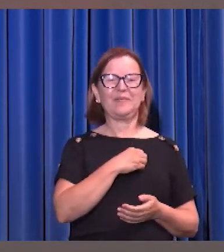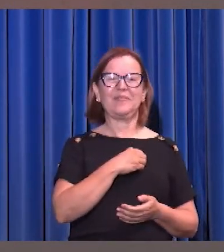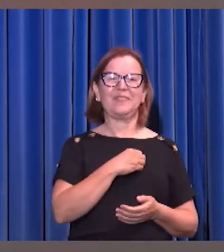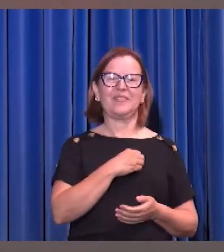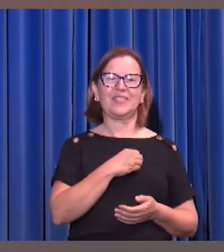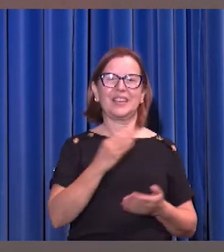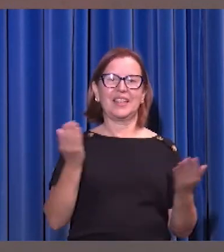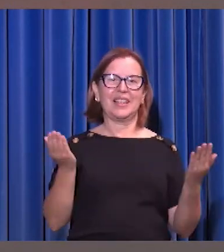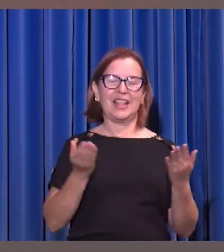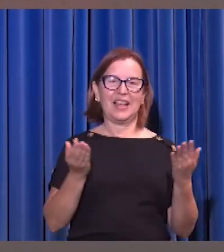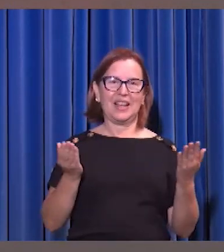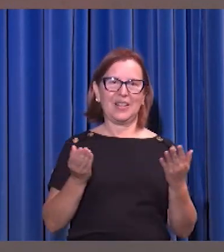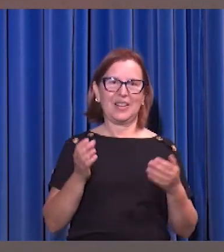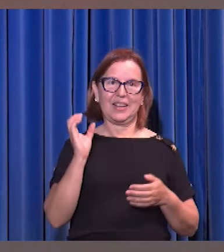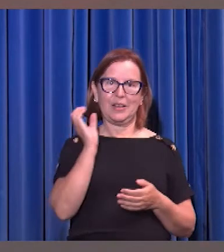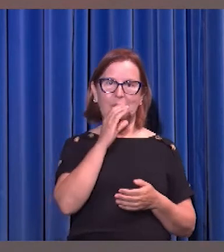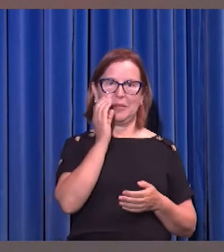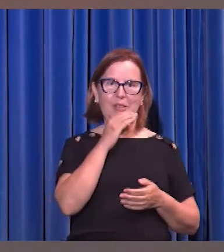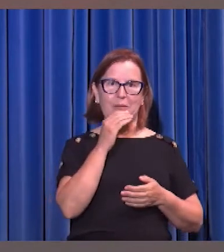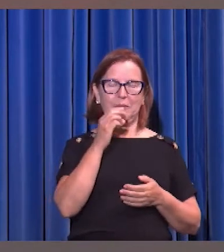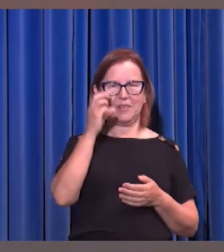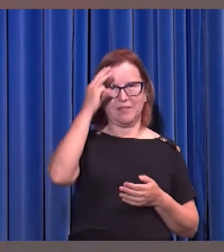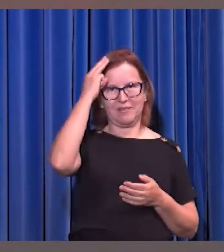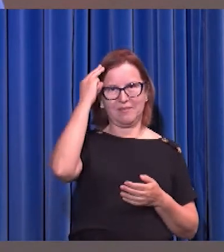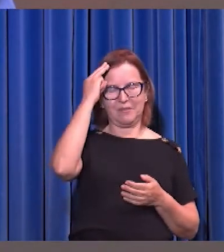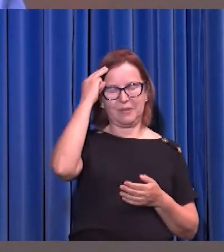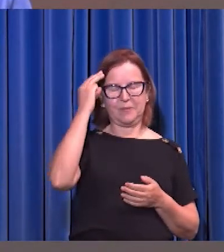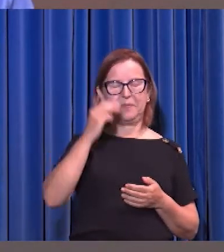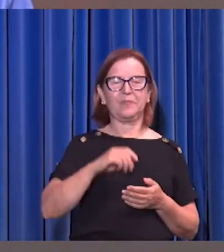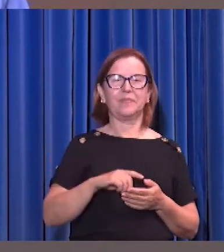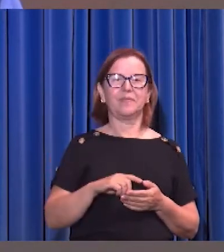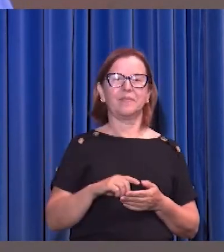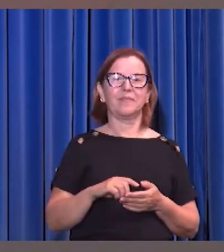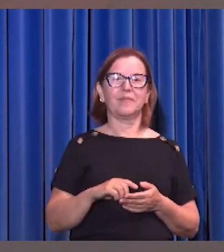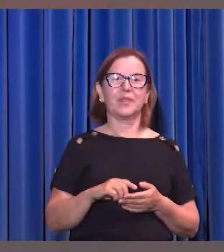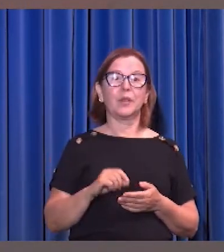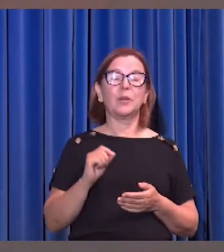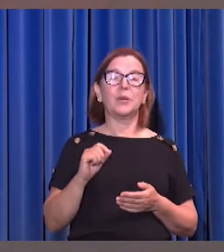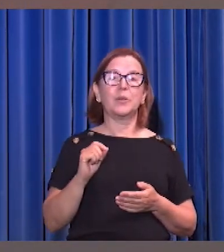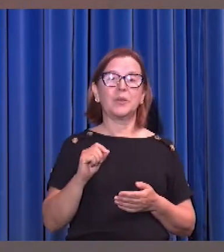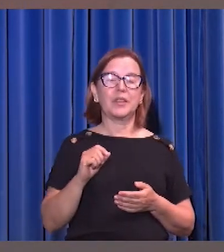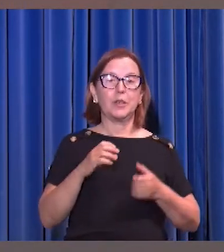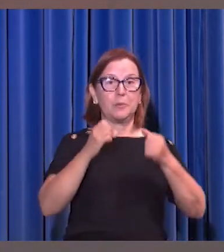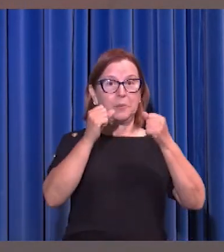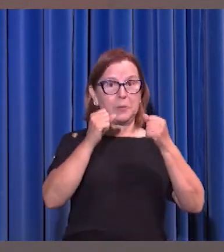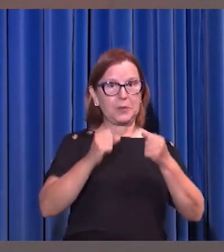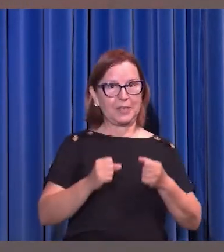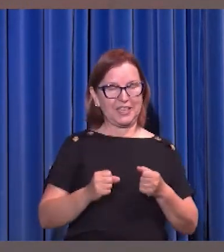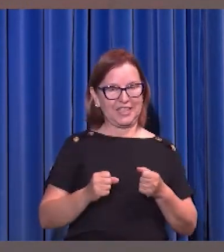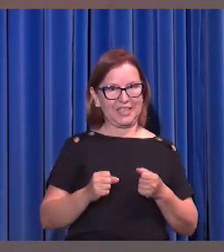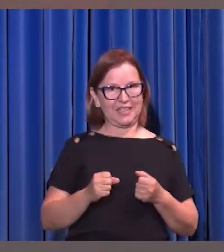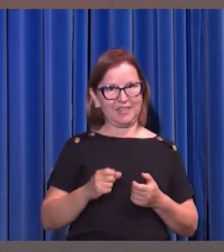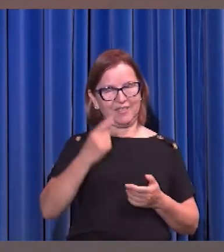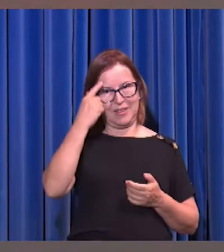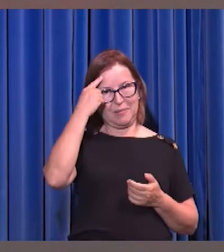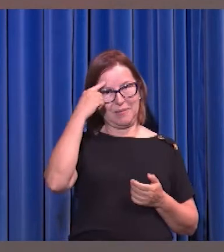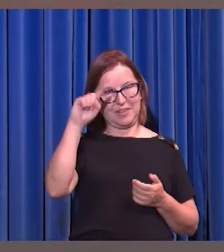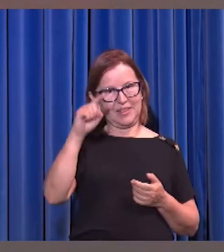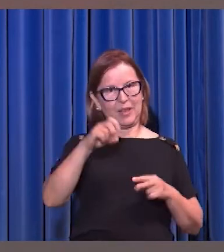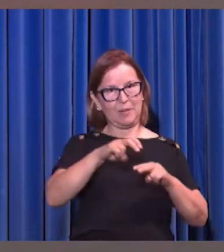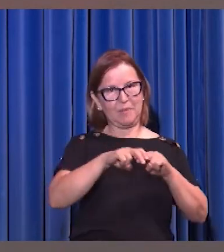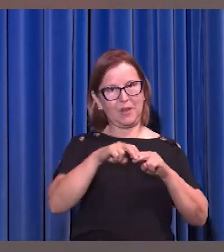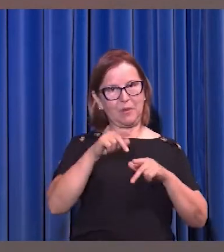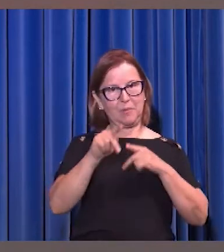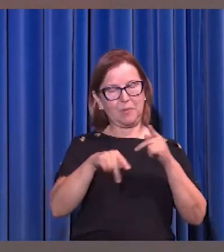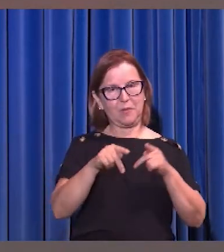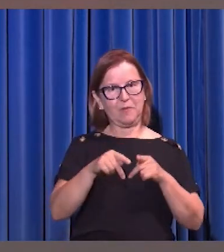estamos terminando, alguns outros métodos que, em tese, poderiam ter sido imaginados pelo povo para